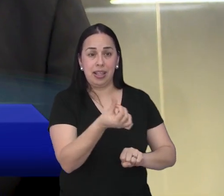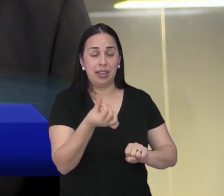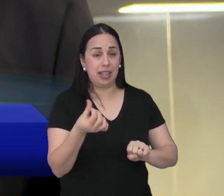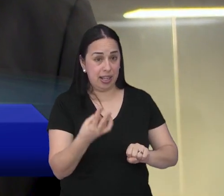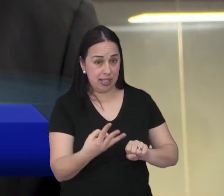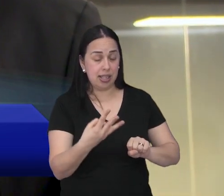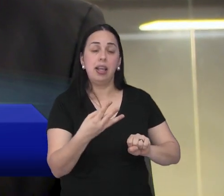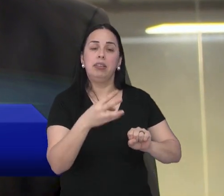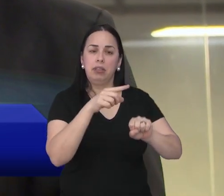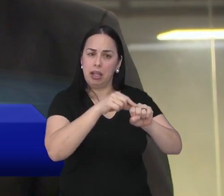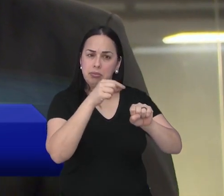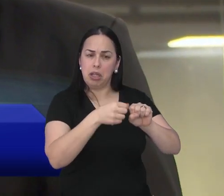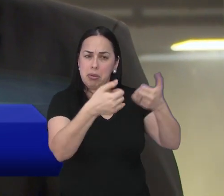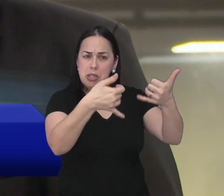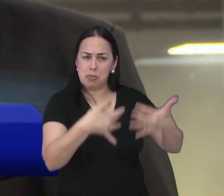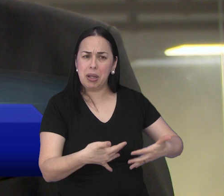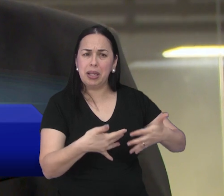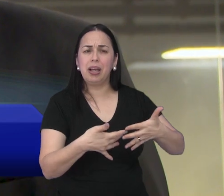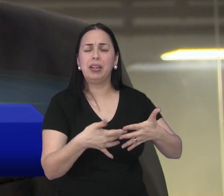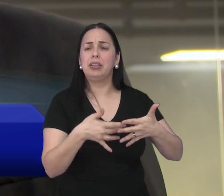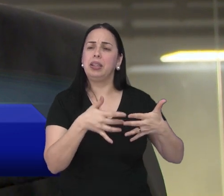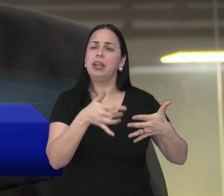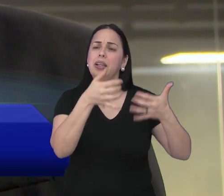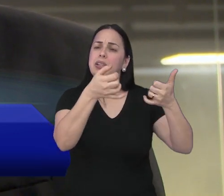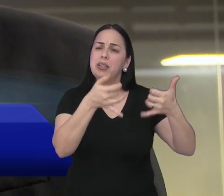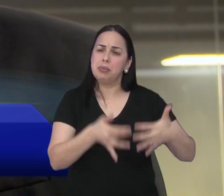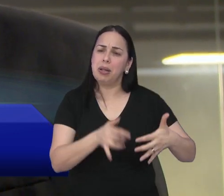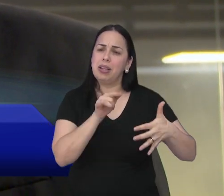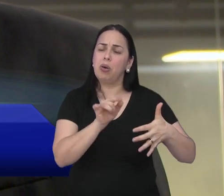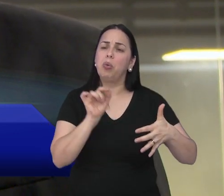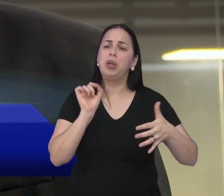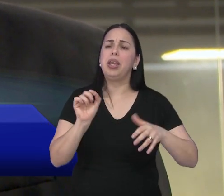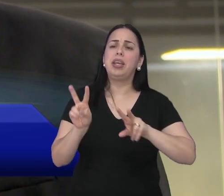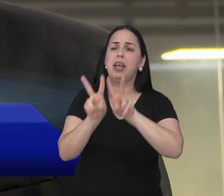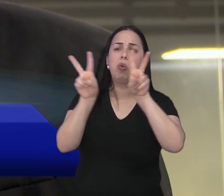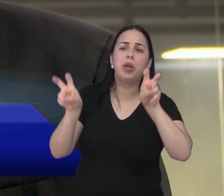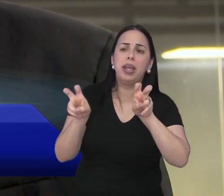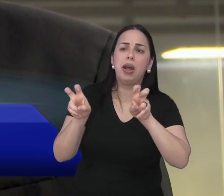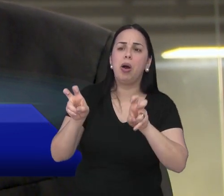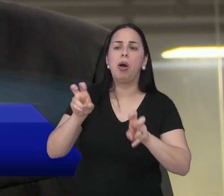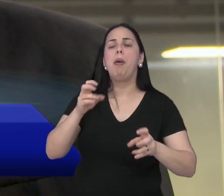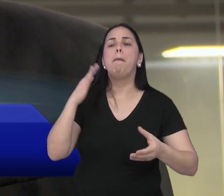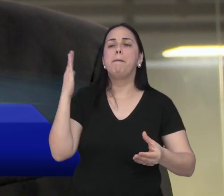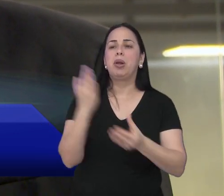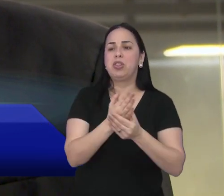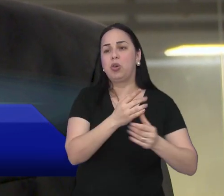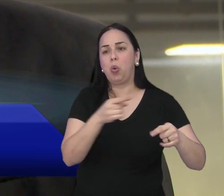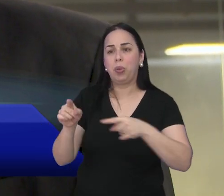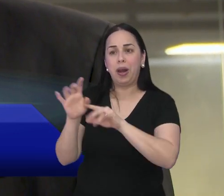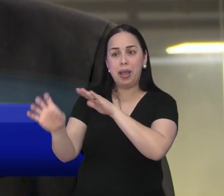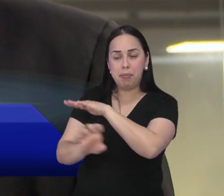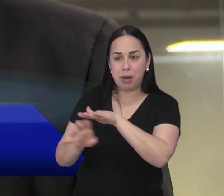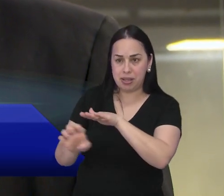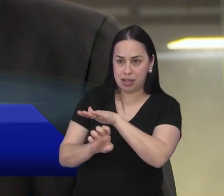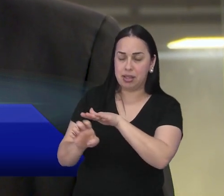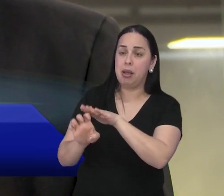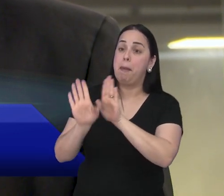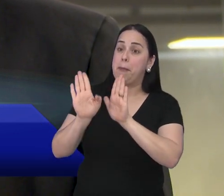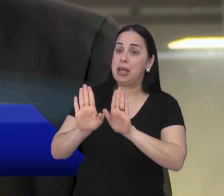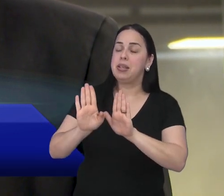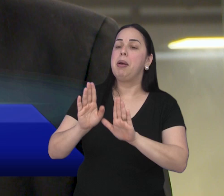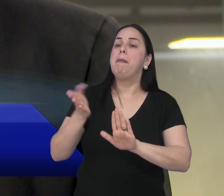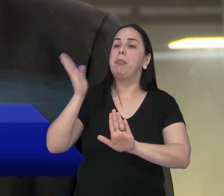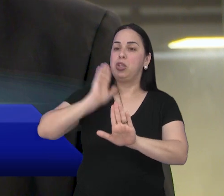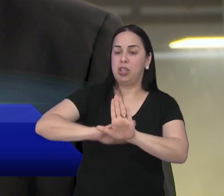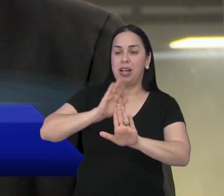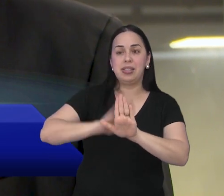rol de situações que já direciona o que seria um caso de rescisão indireta ou não. Não por